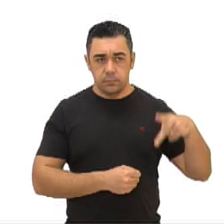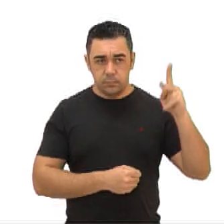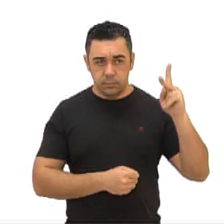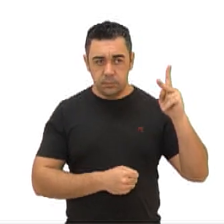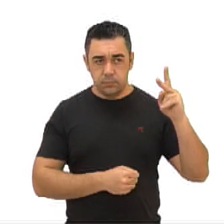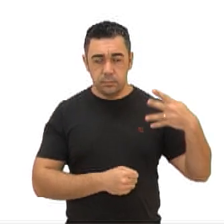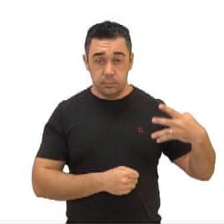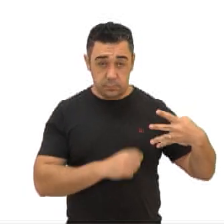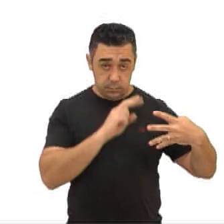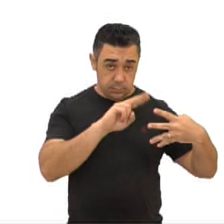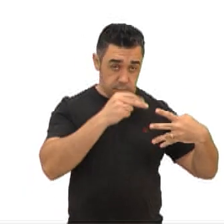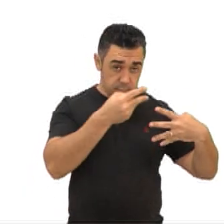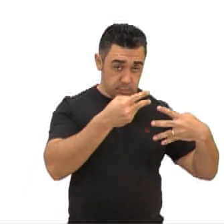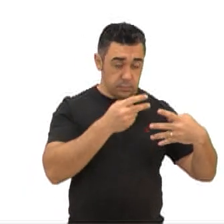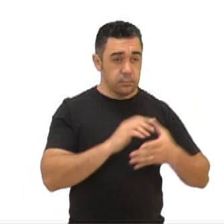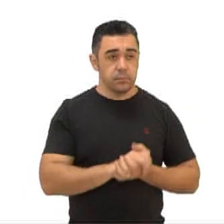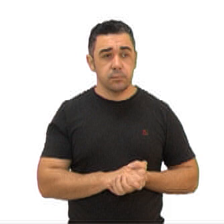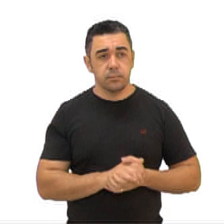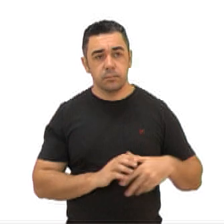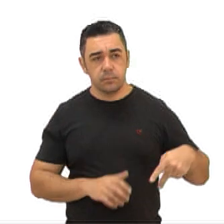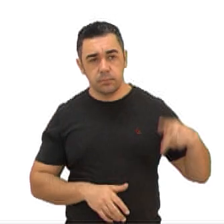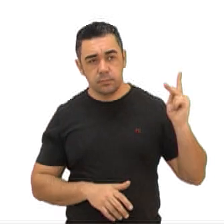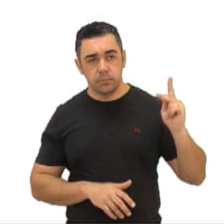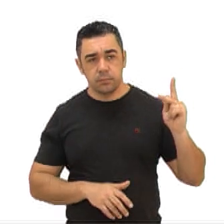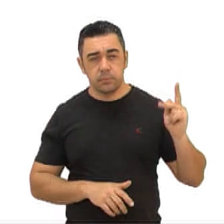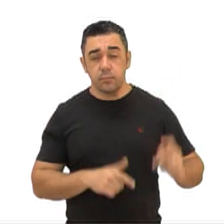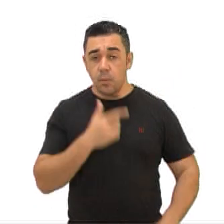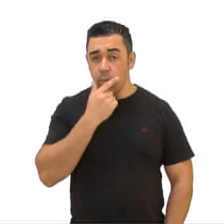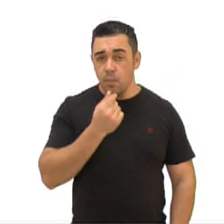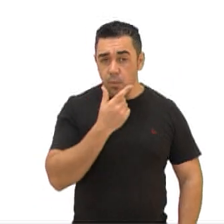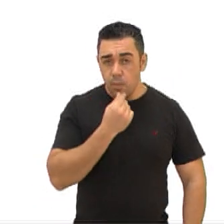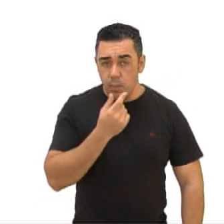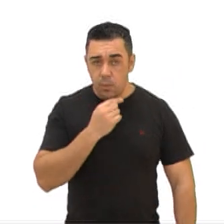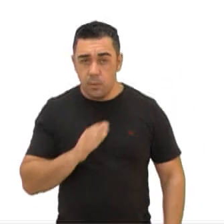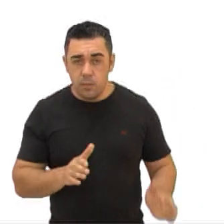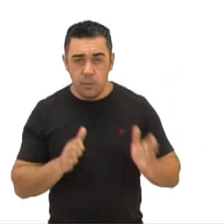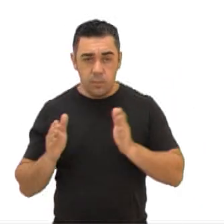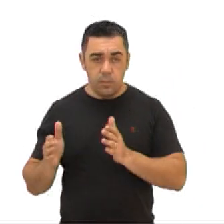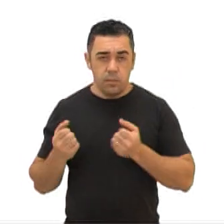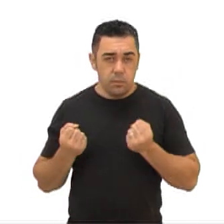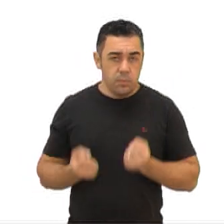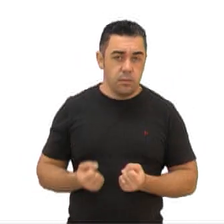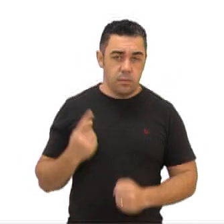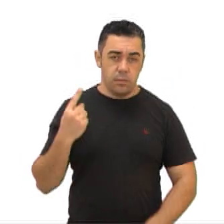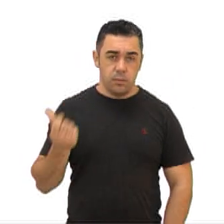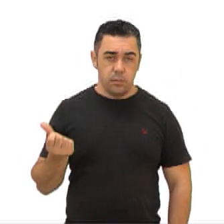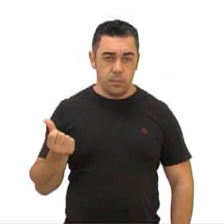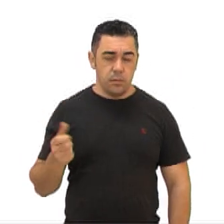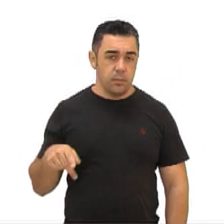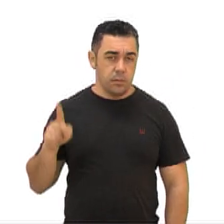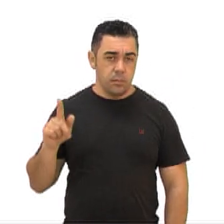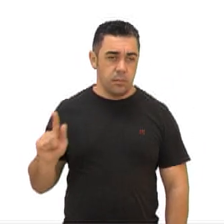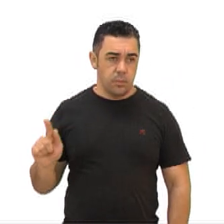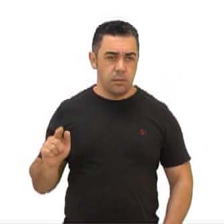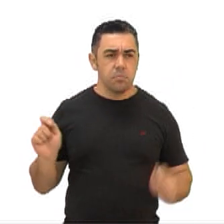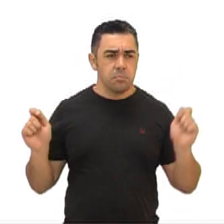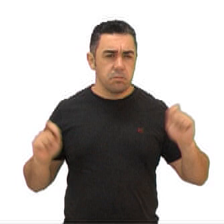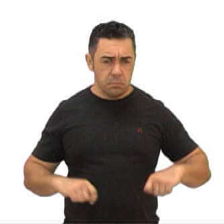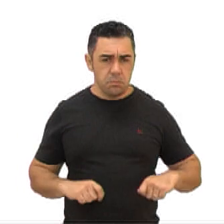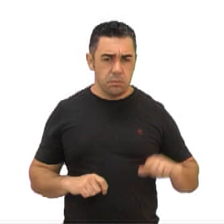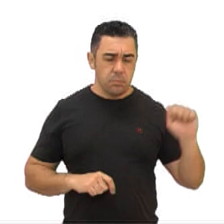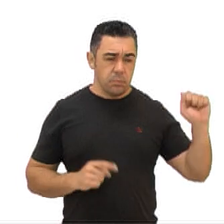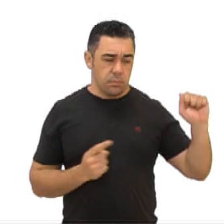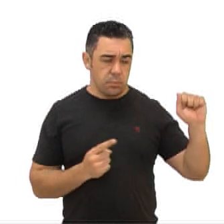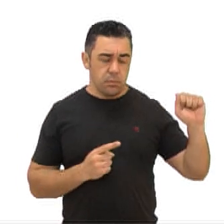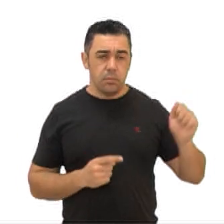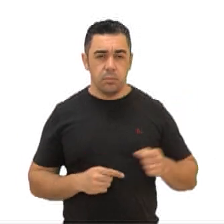4 ao quadrado, quilogramas, e Marcos pesa 16 quilos, a letra A, eu posso dizer que